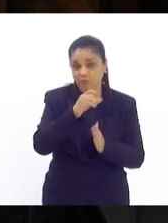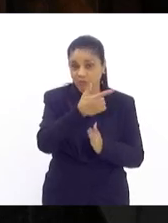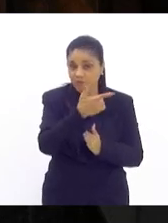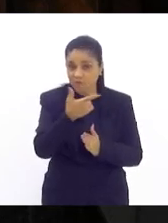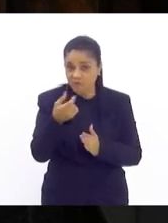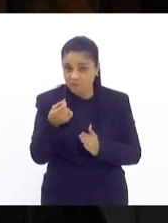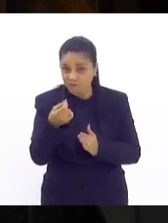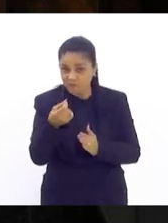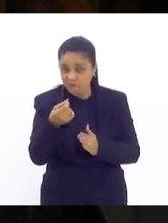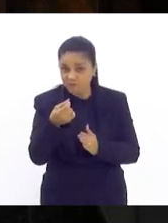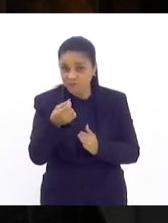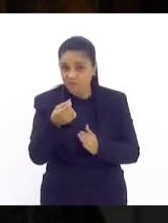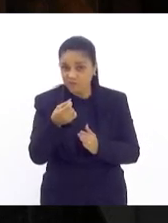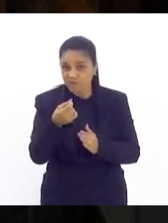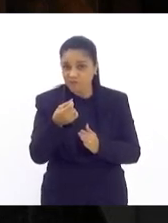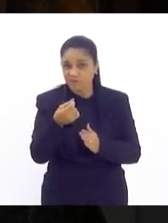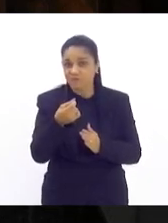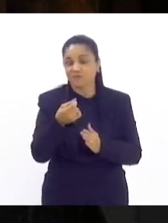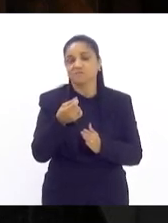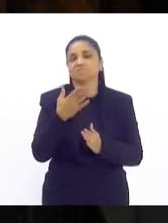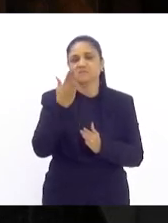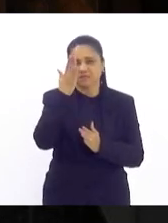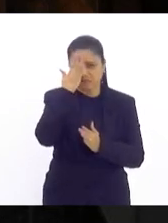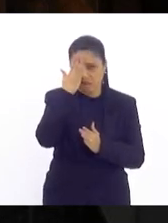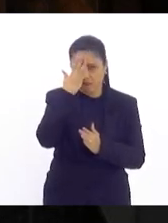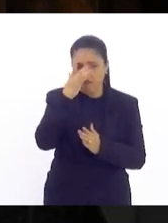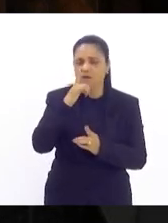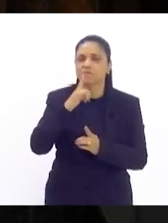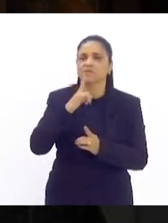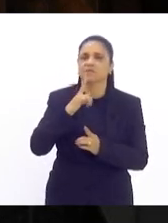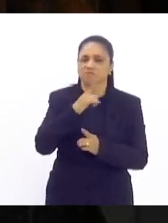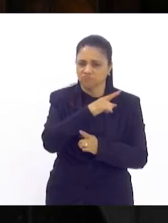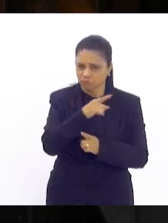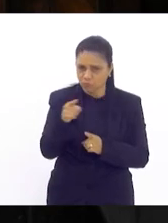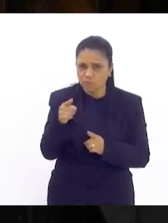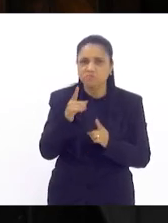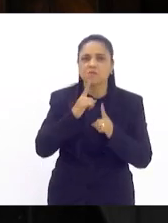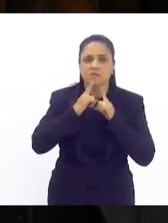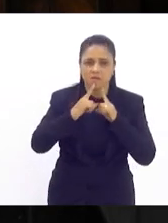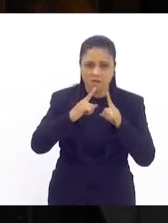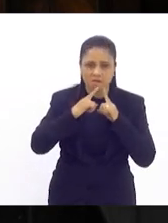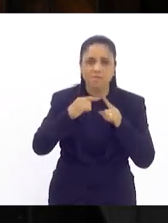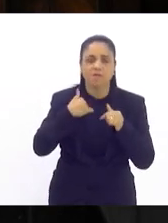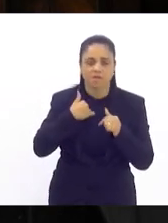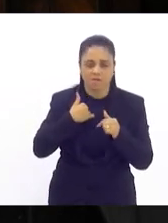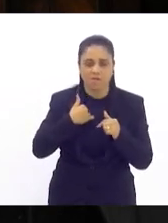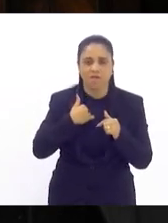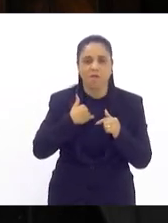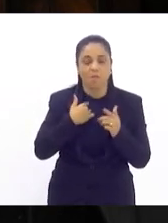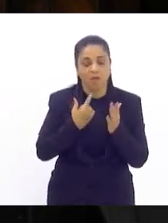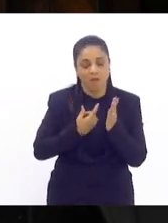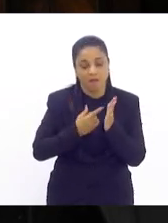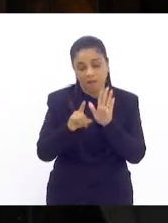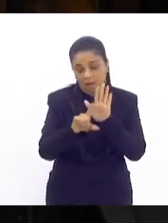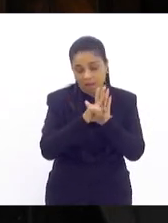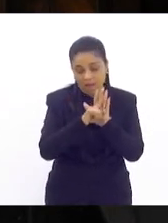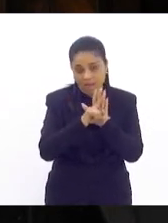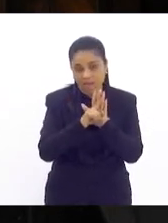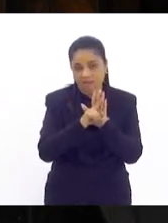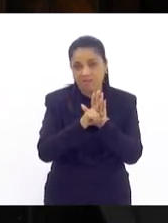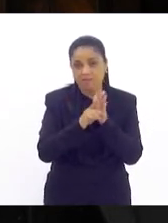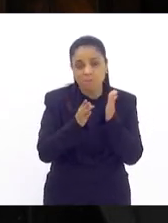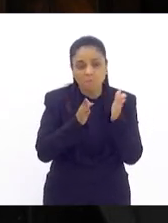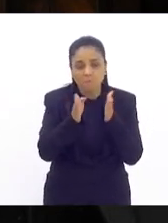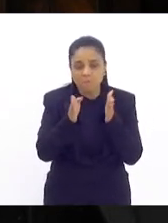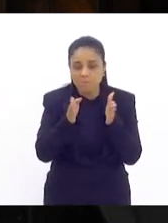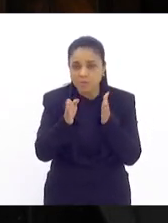reclamamos Todos sabem que a lei orçamentária é uma lei temporária e fizemos a de